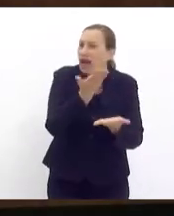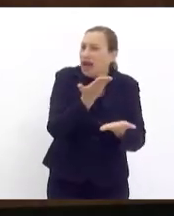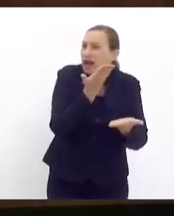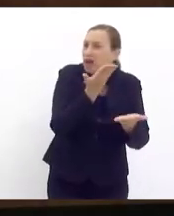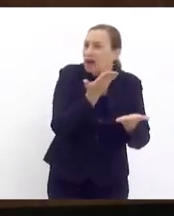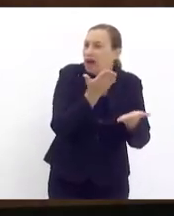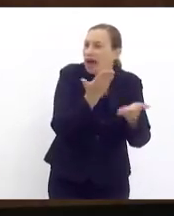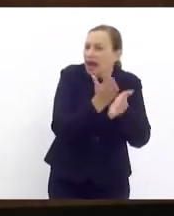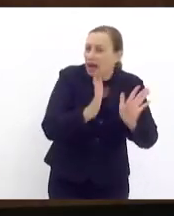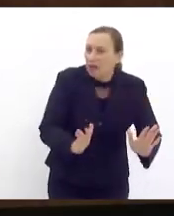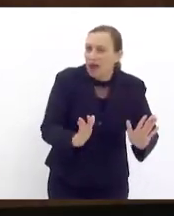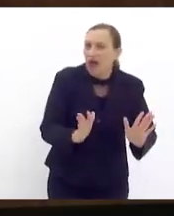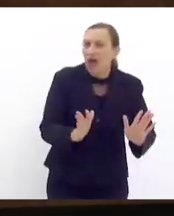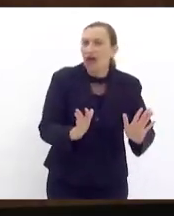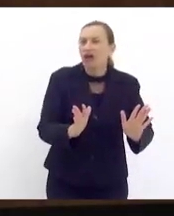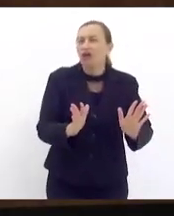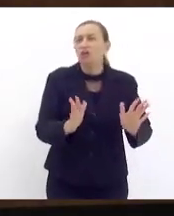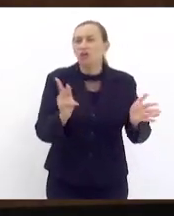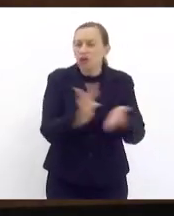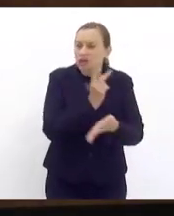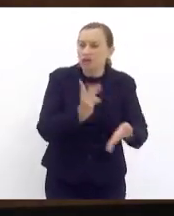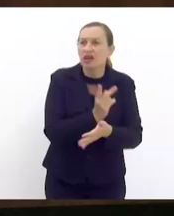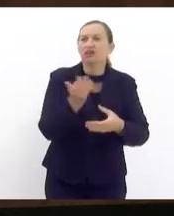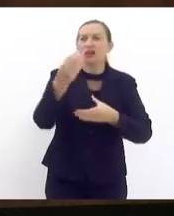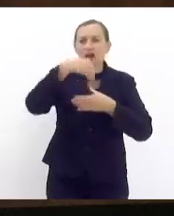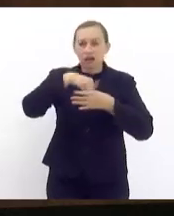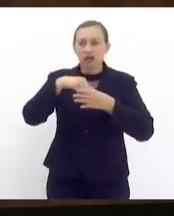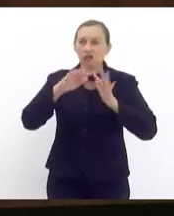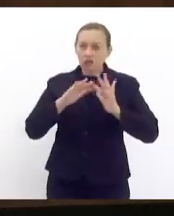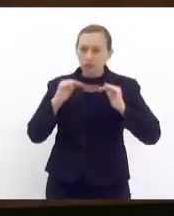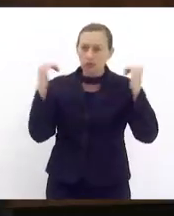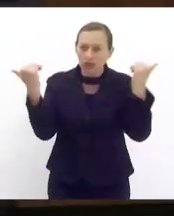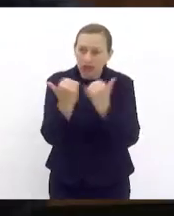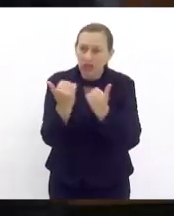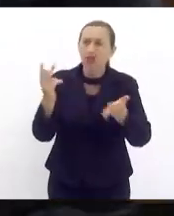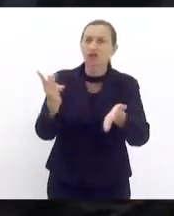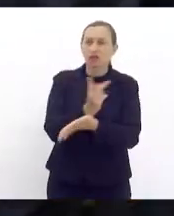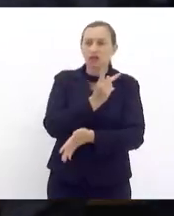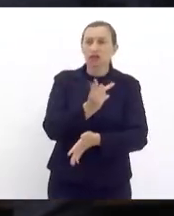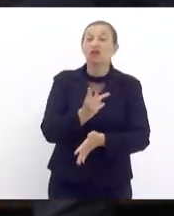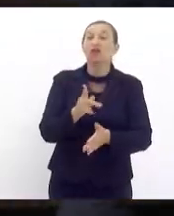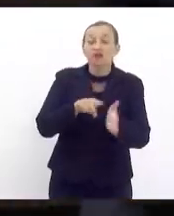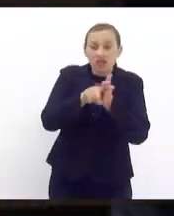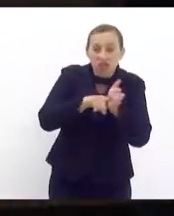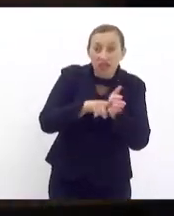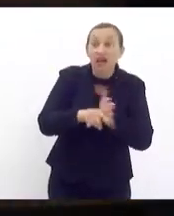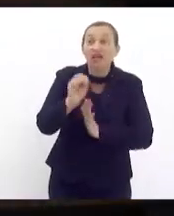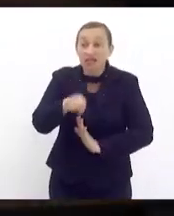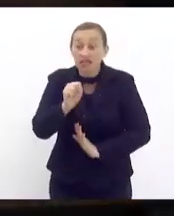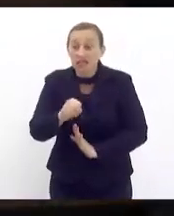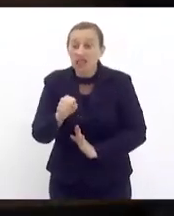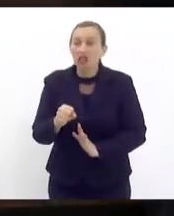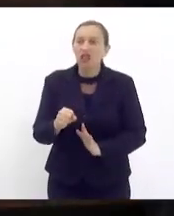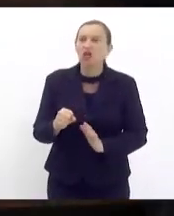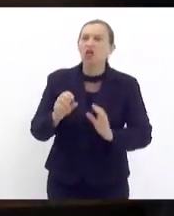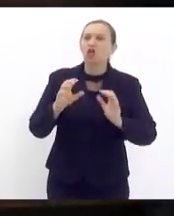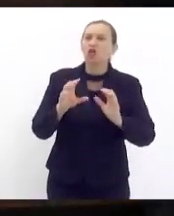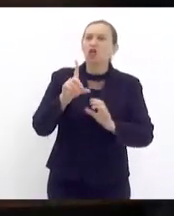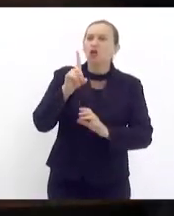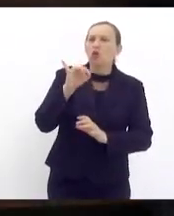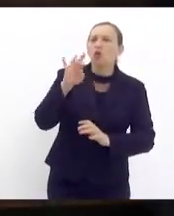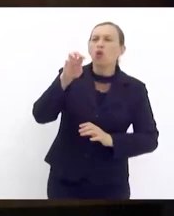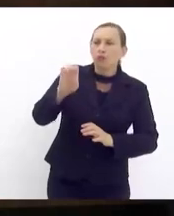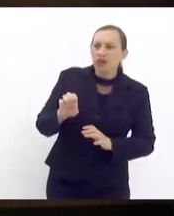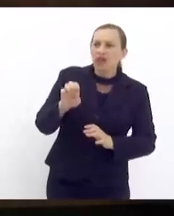com essa faca que tá acontecendo no estado do Rio de Janeiro no Maracanã vamos fiscalizar-se doa quem doer os clubes vendemos vendendo